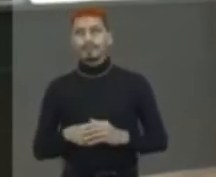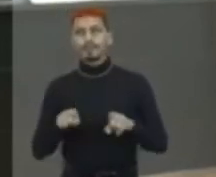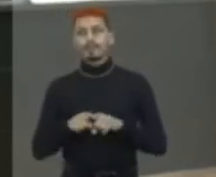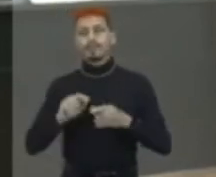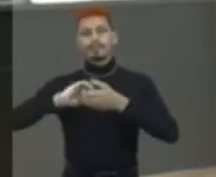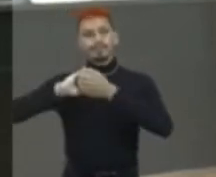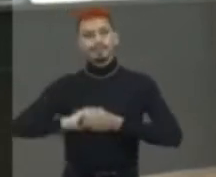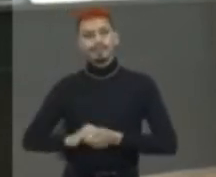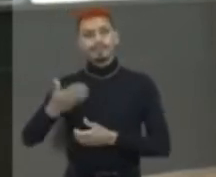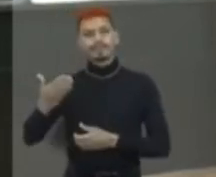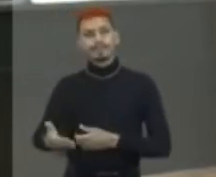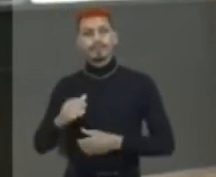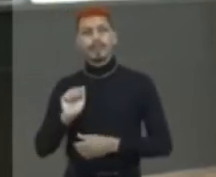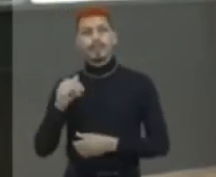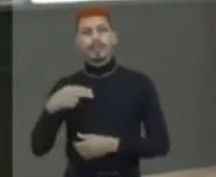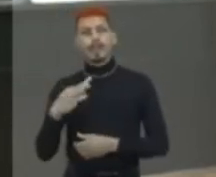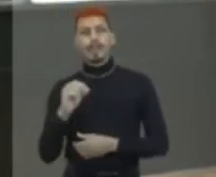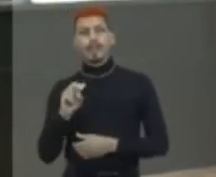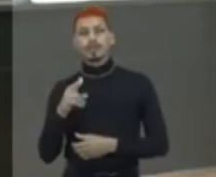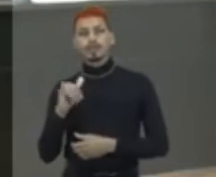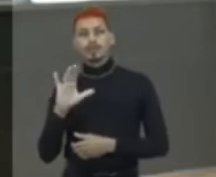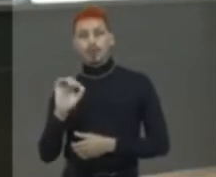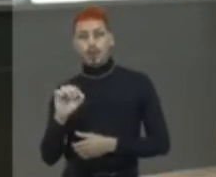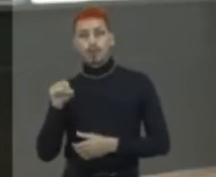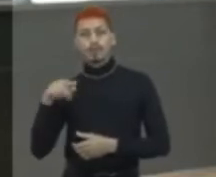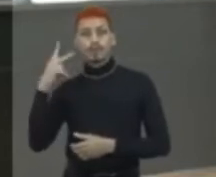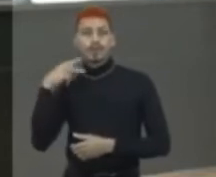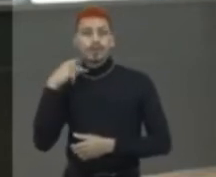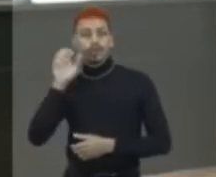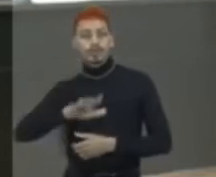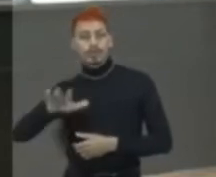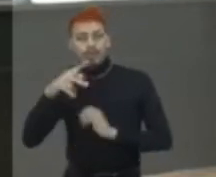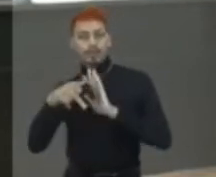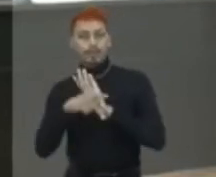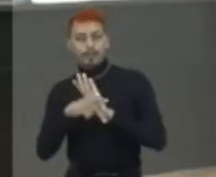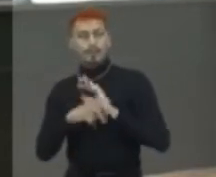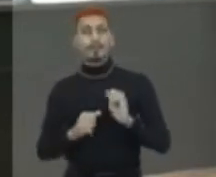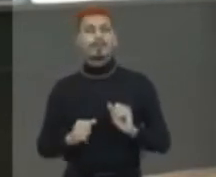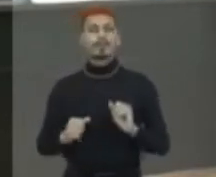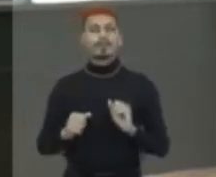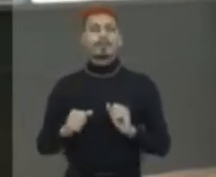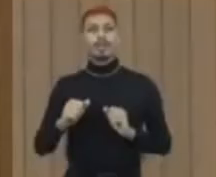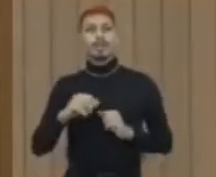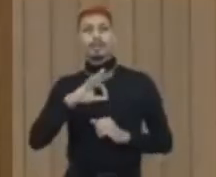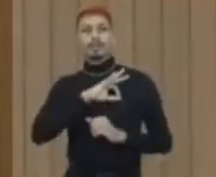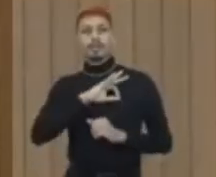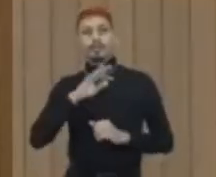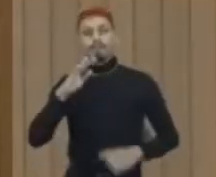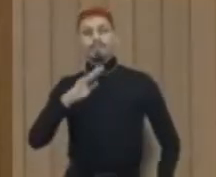doutor Antônio Pereira Duarte, Procurador-Geral da Justiça Militar. Muito prazer em conhecê-lo.